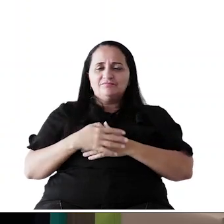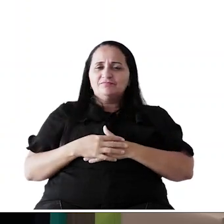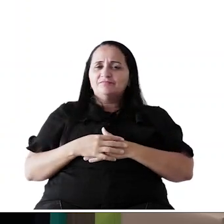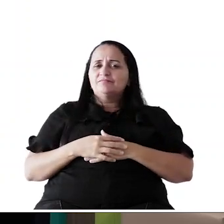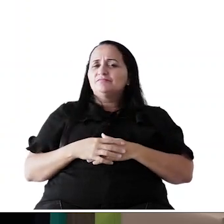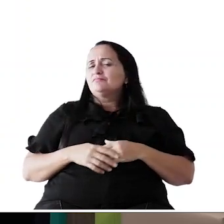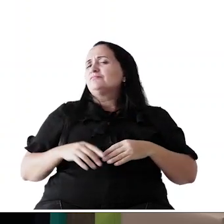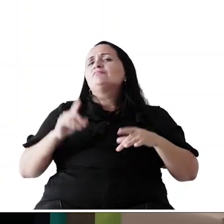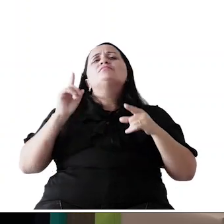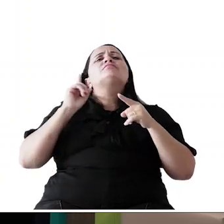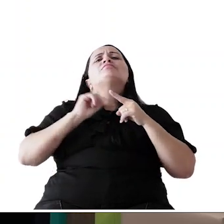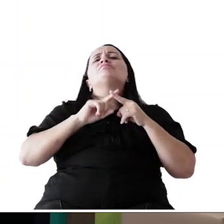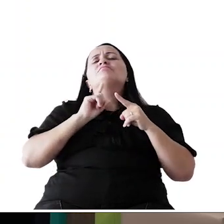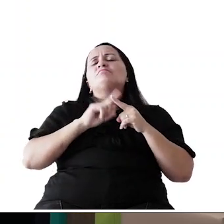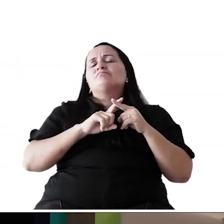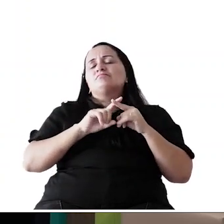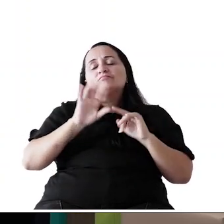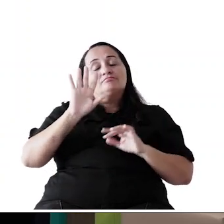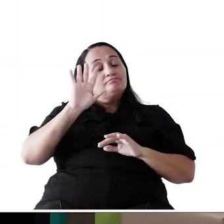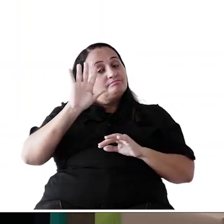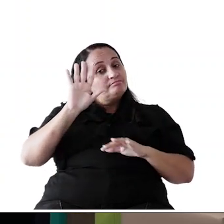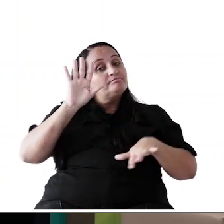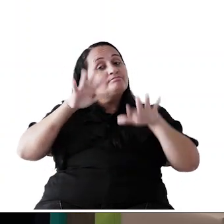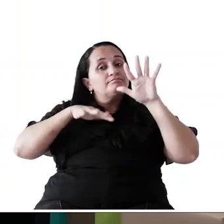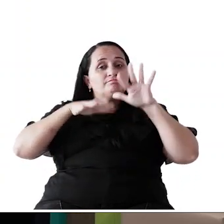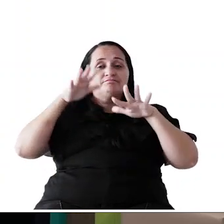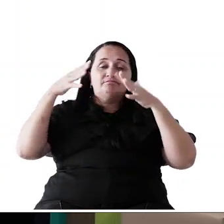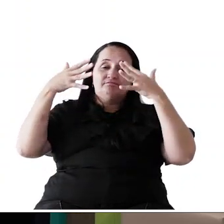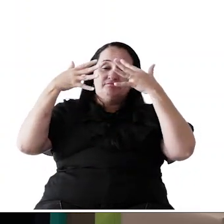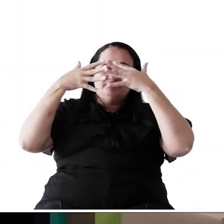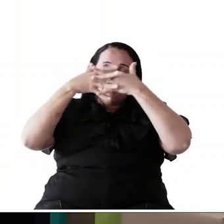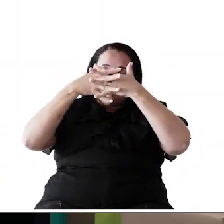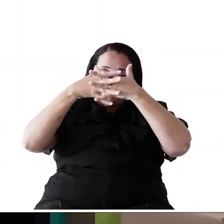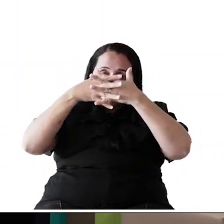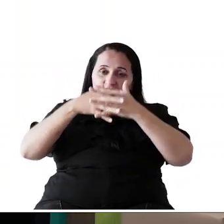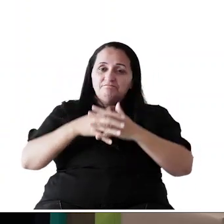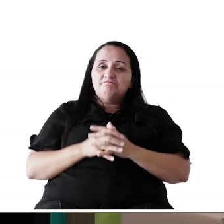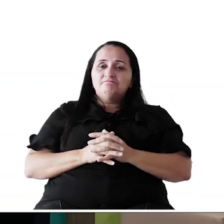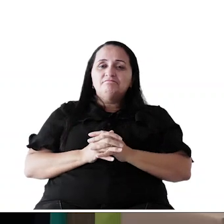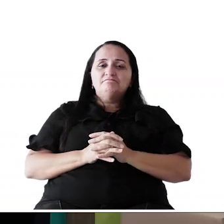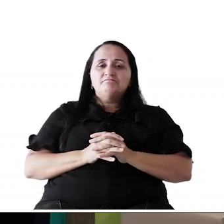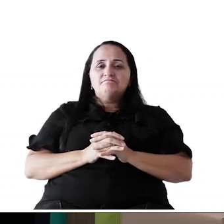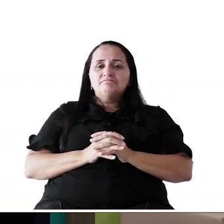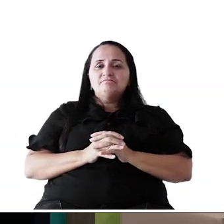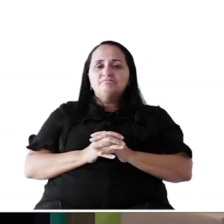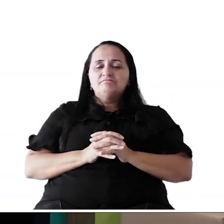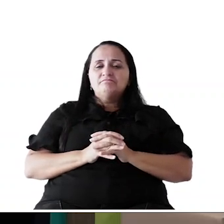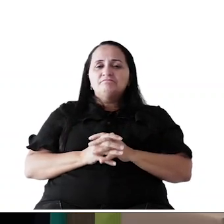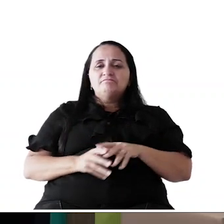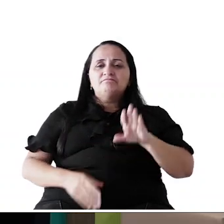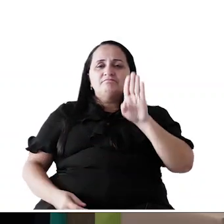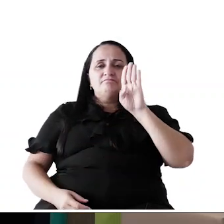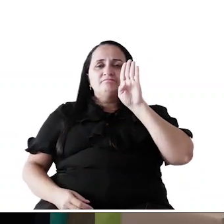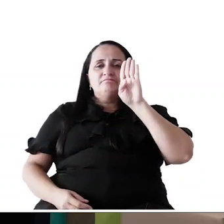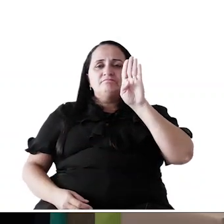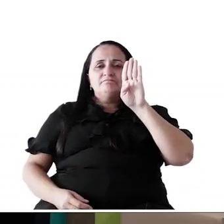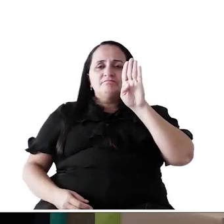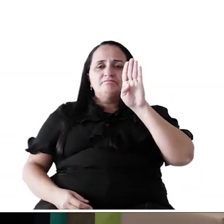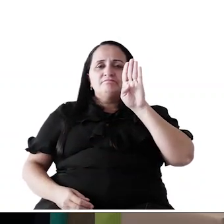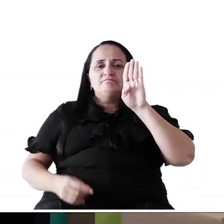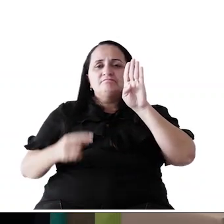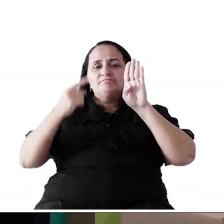fiz isso? Porque vocês podem se confundir. Exatamente, vocês podem, por exemplo, na letra B,